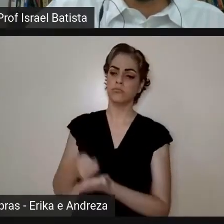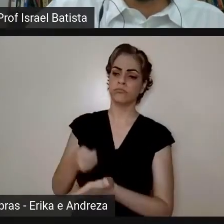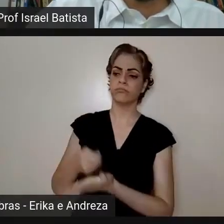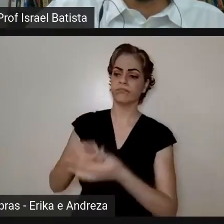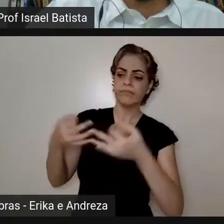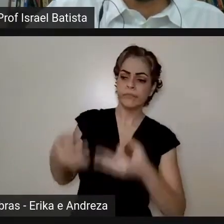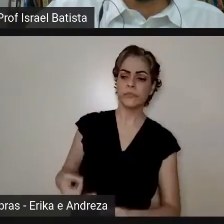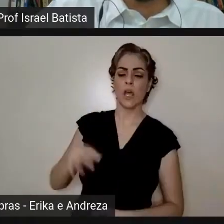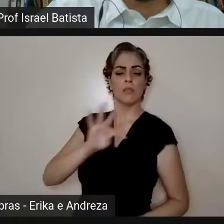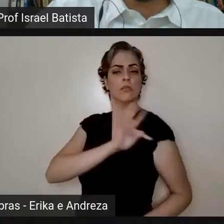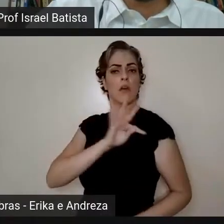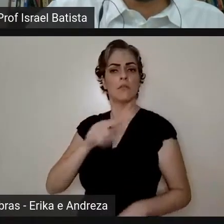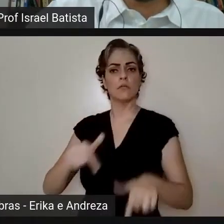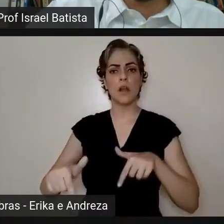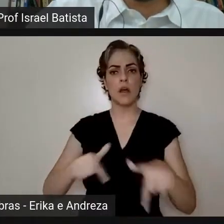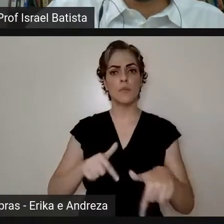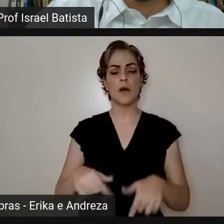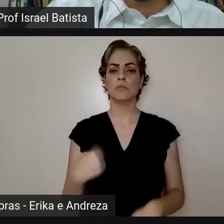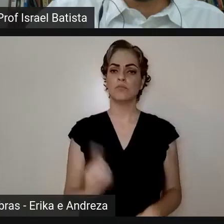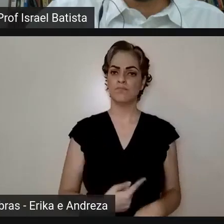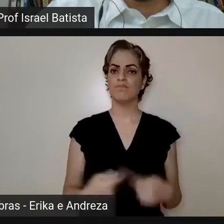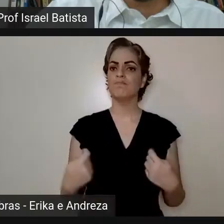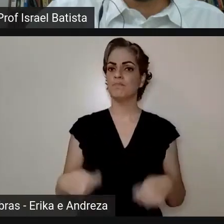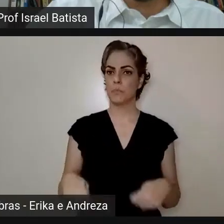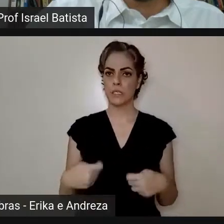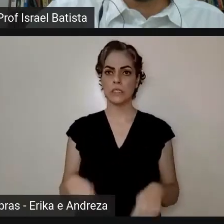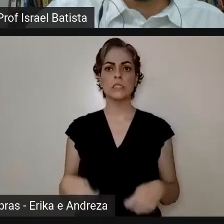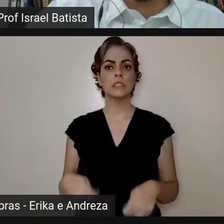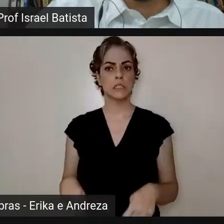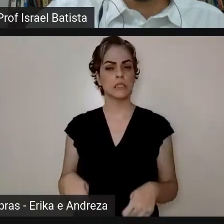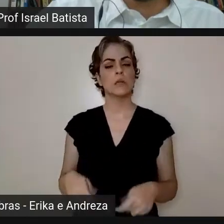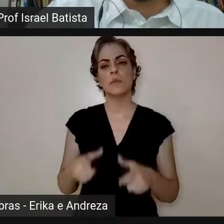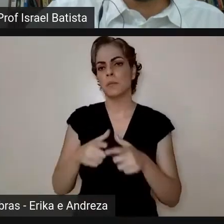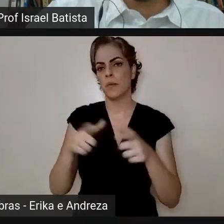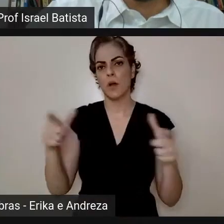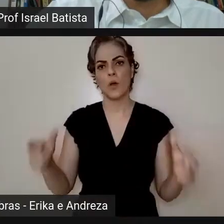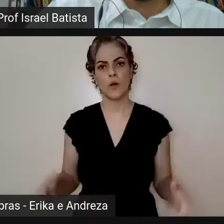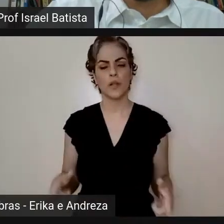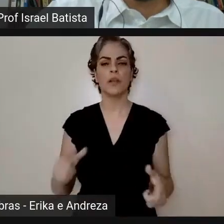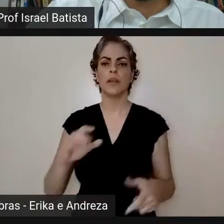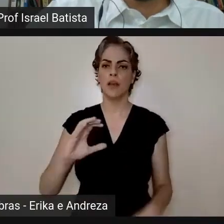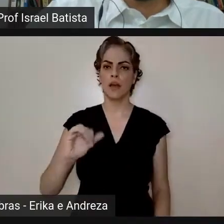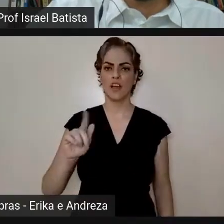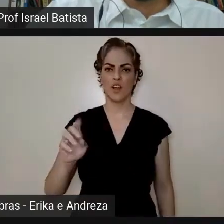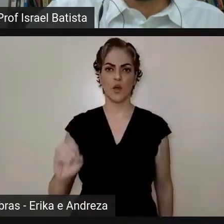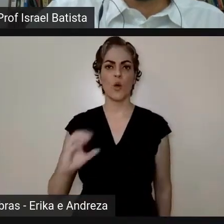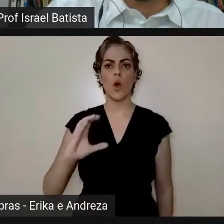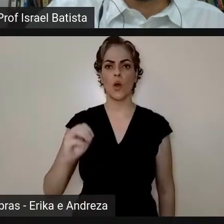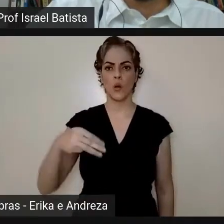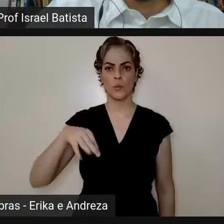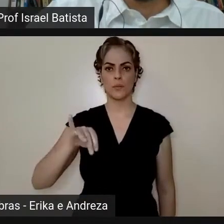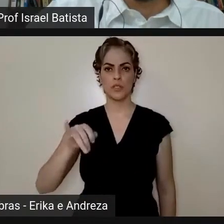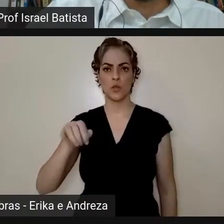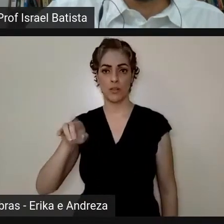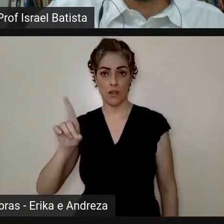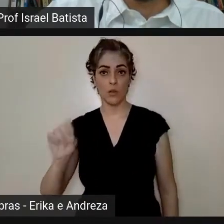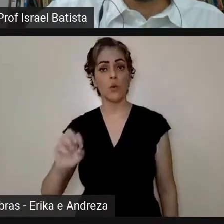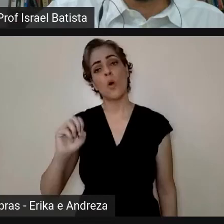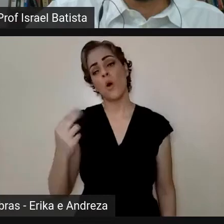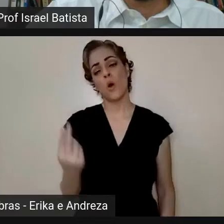né? Isso que a gente precisa fazer para boa parte aí dos cargos comissionados, se não todos, né? Como nossa